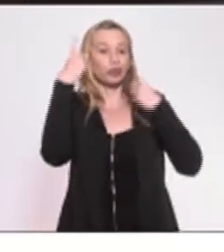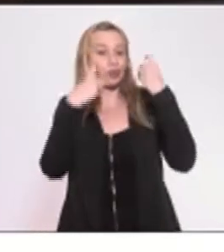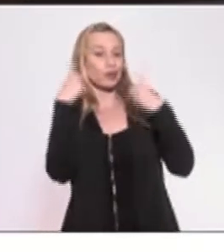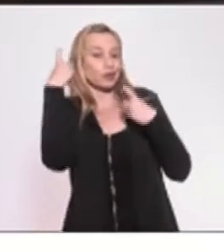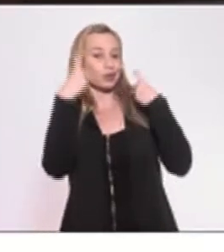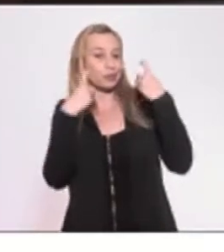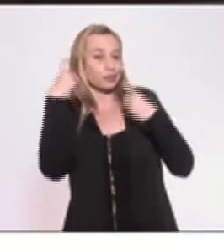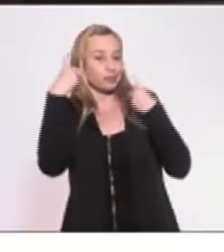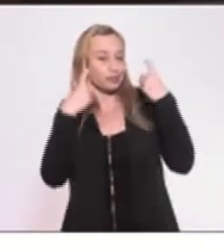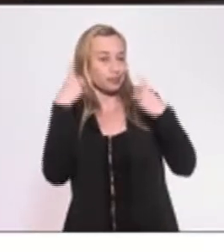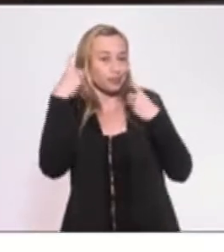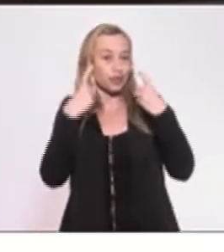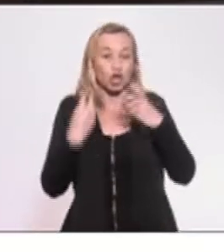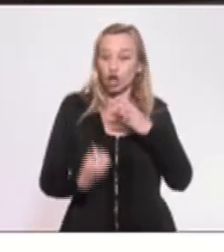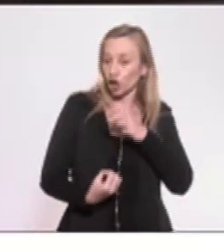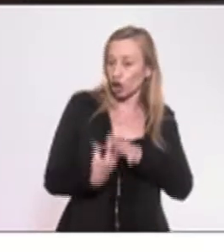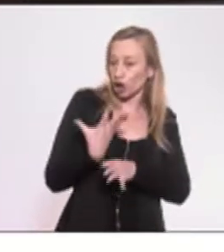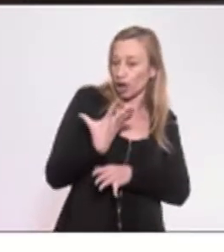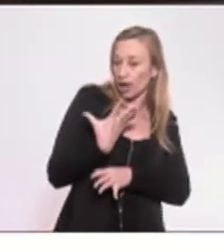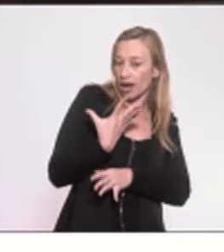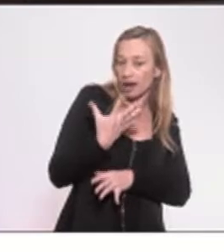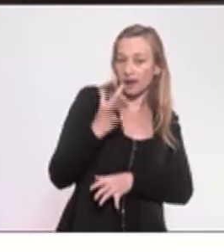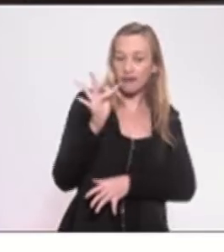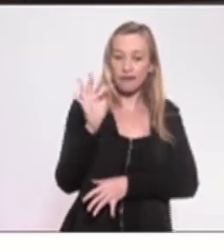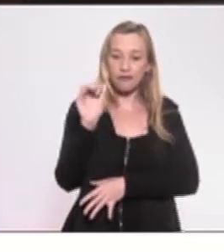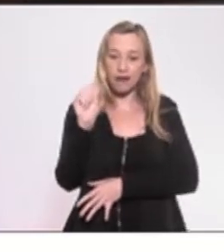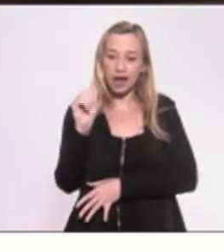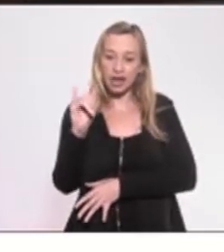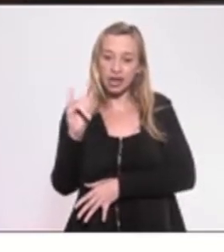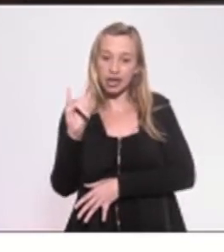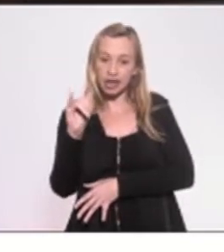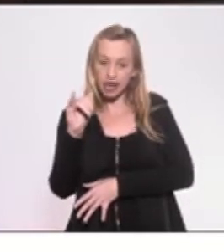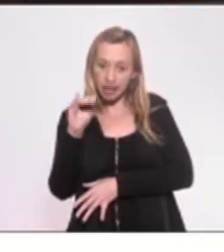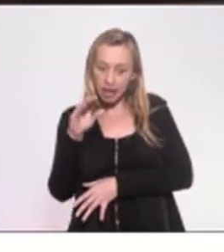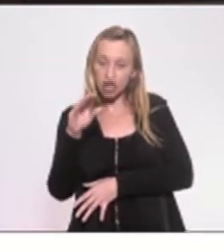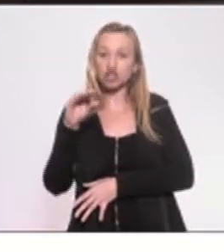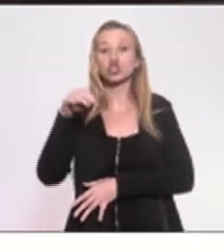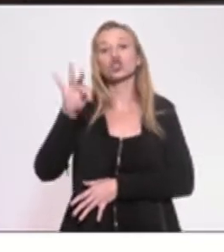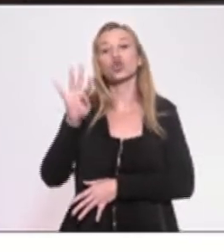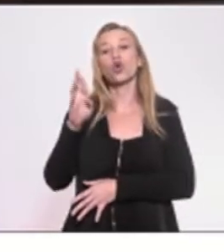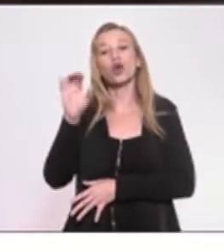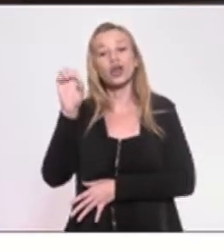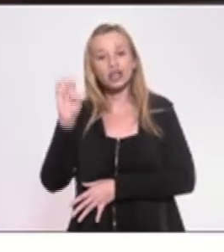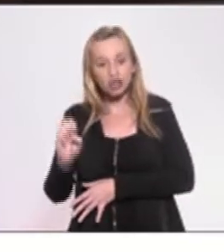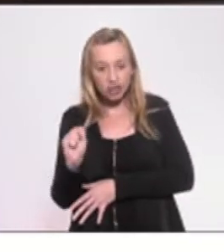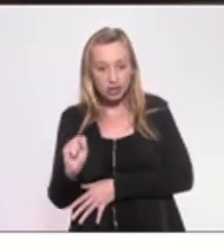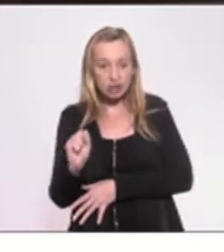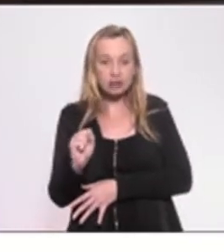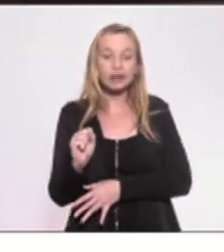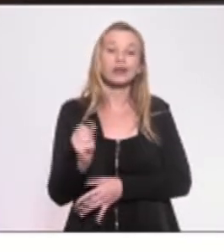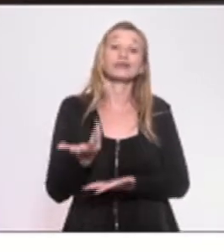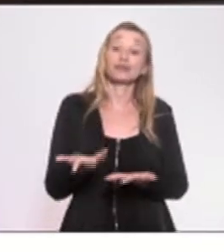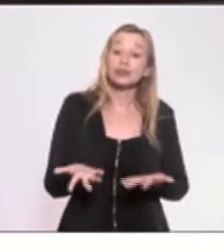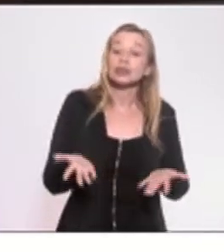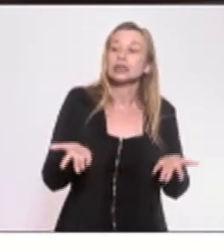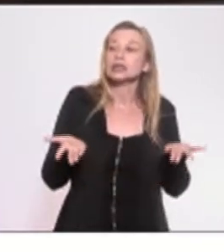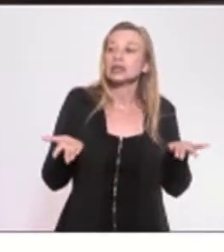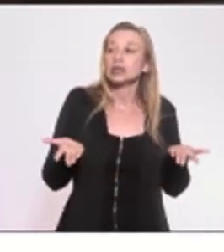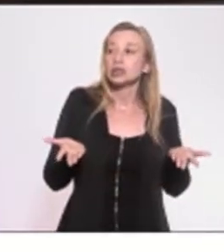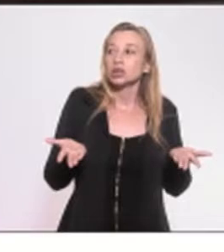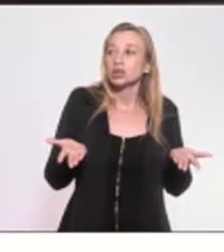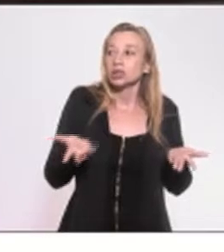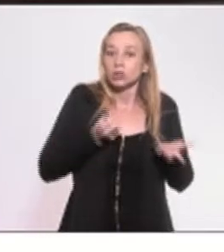preocupados em criarem factoides e alimentarem